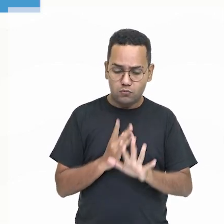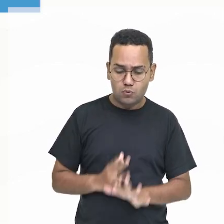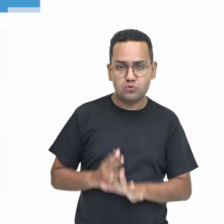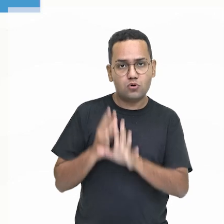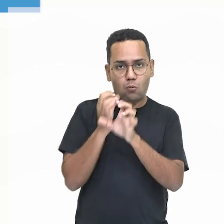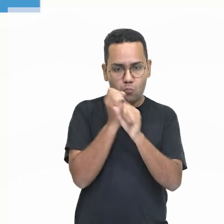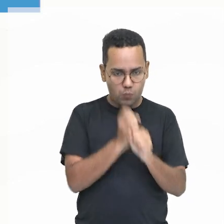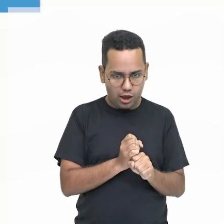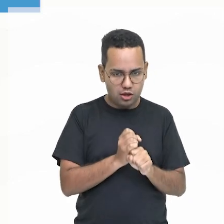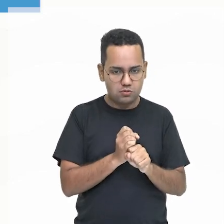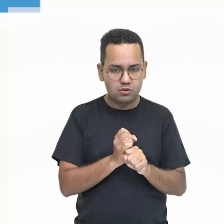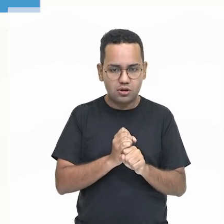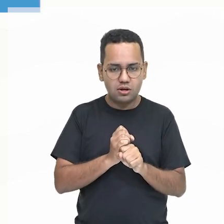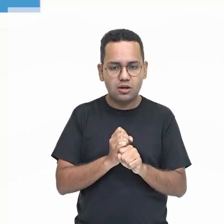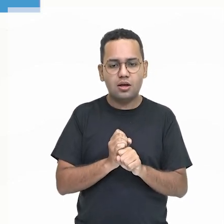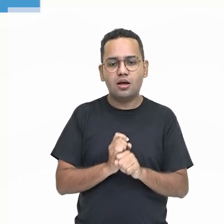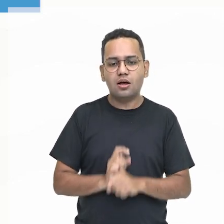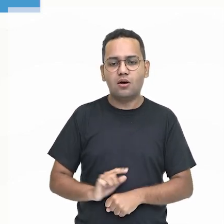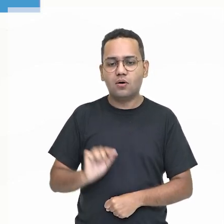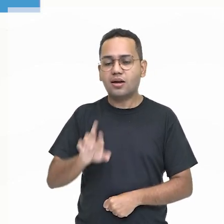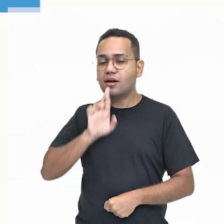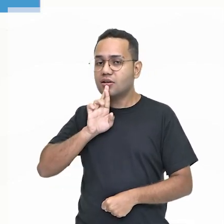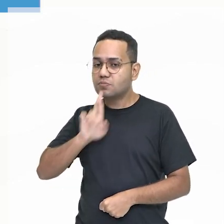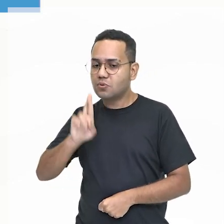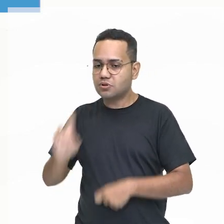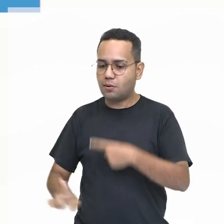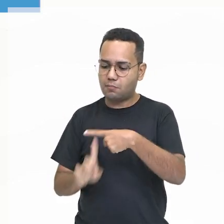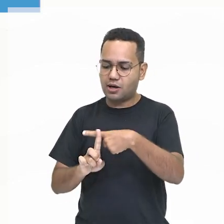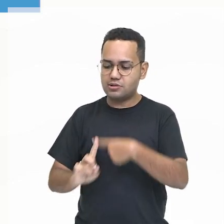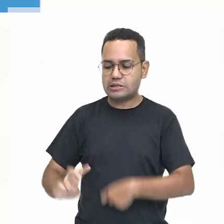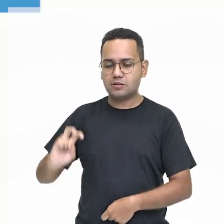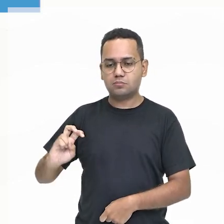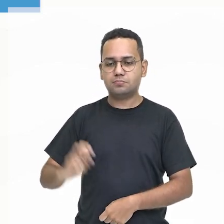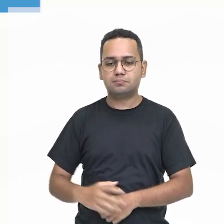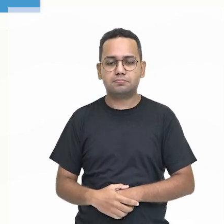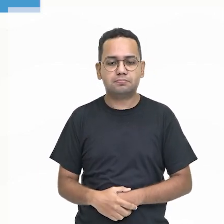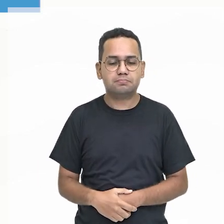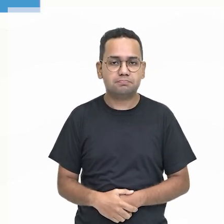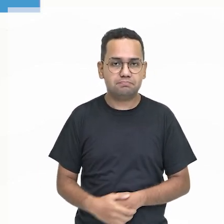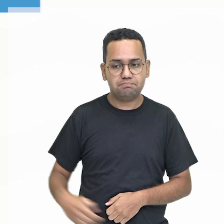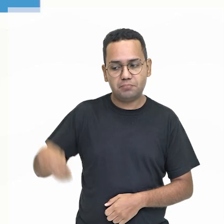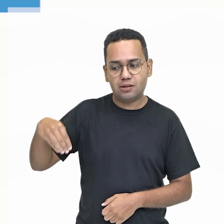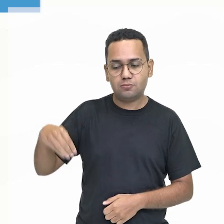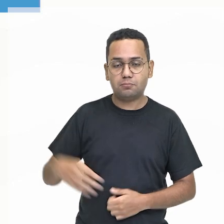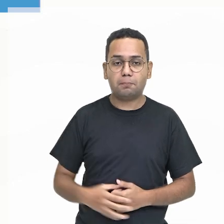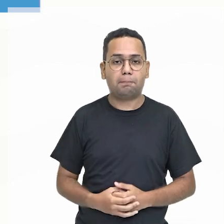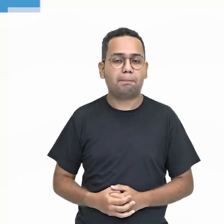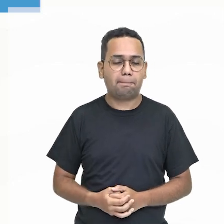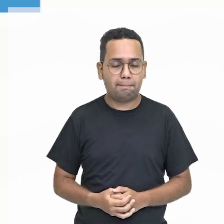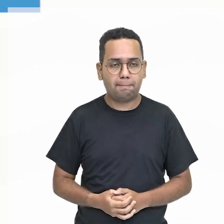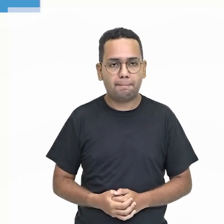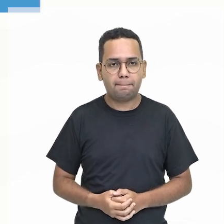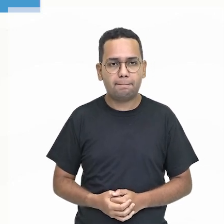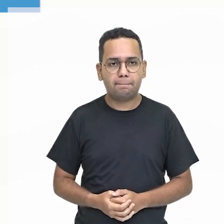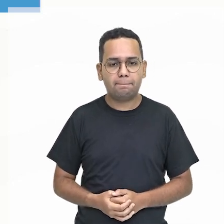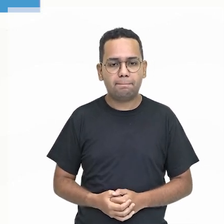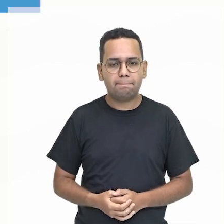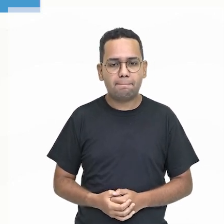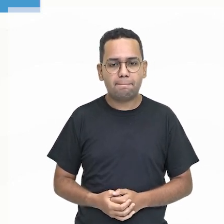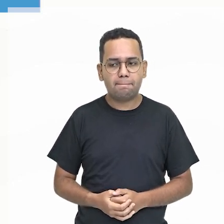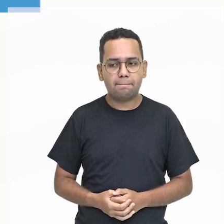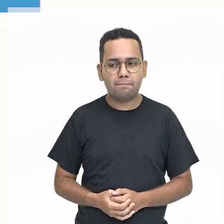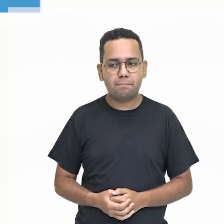-2 eu vou ter que aqui a variação do espaço para esse móvel foi de 5 m então variação do